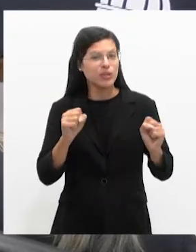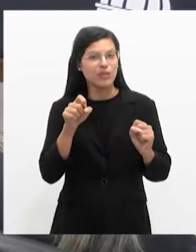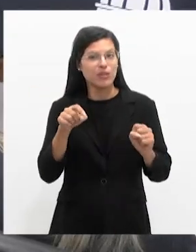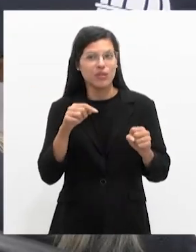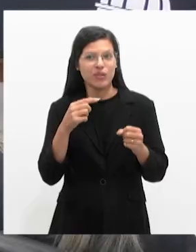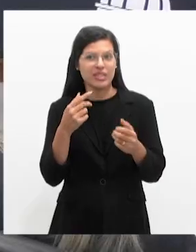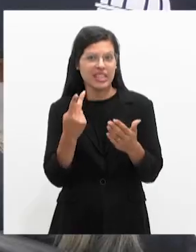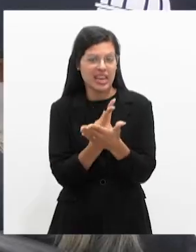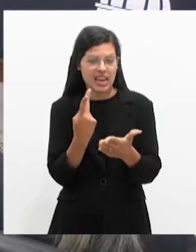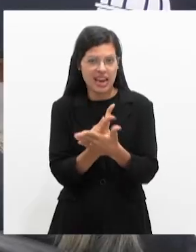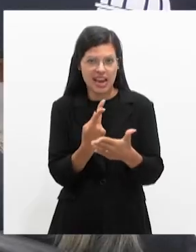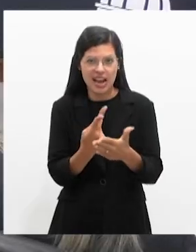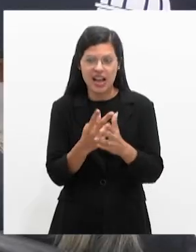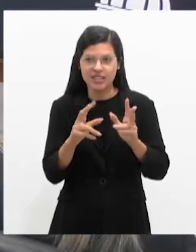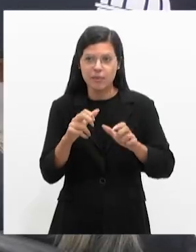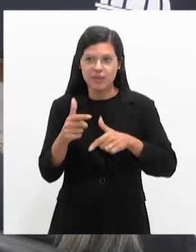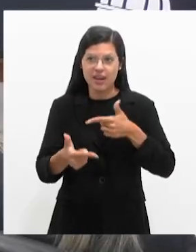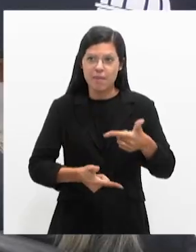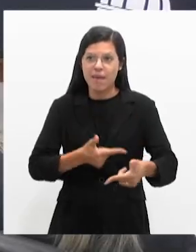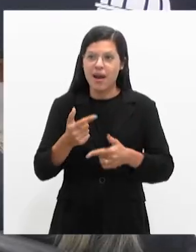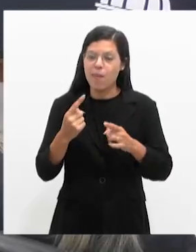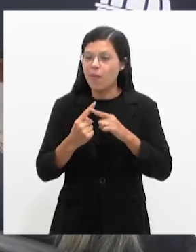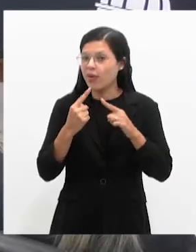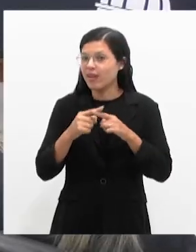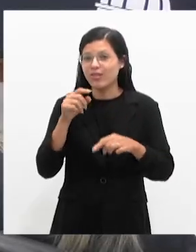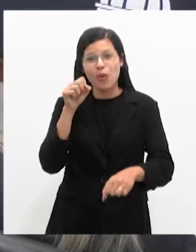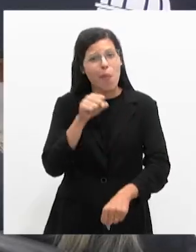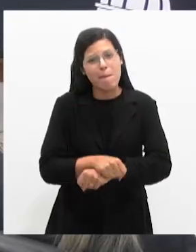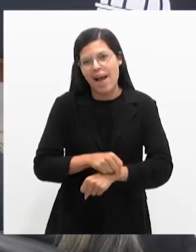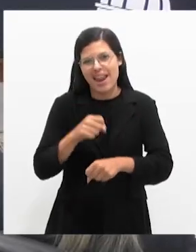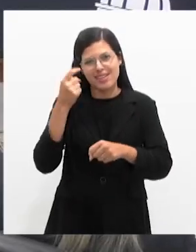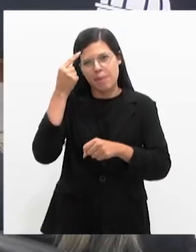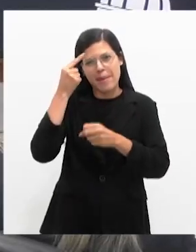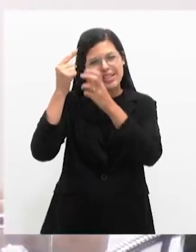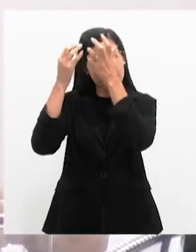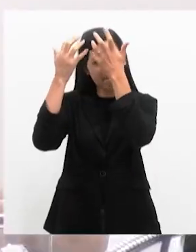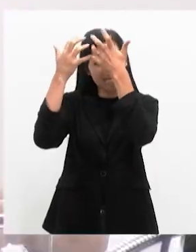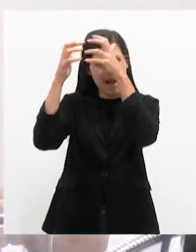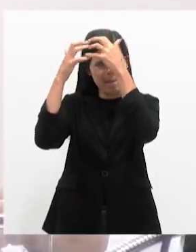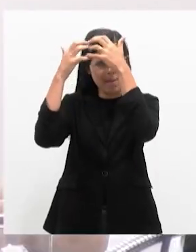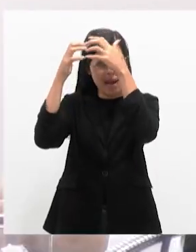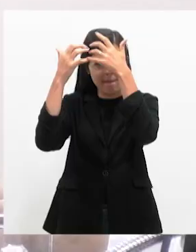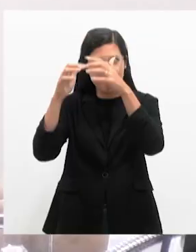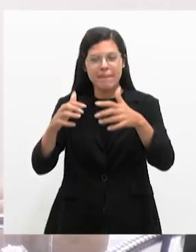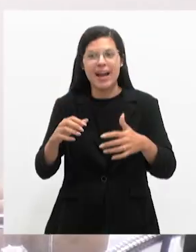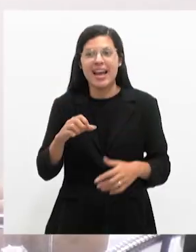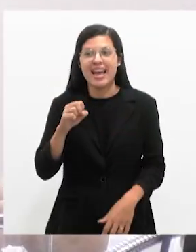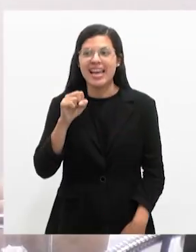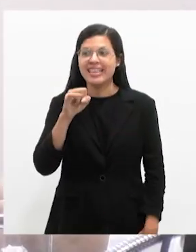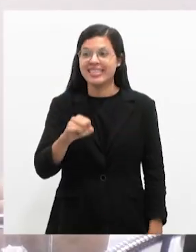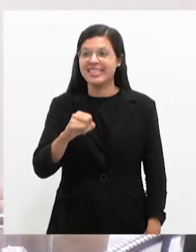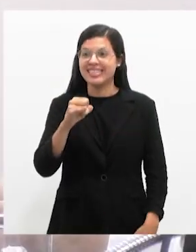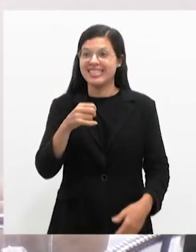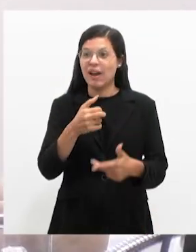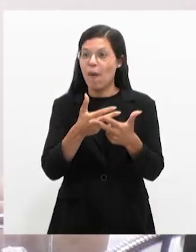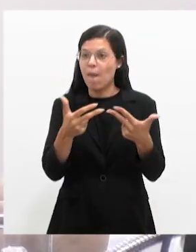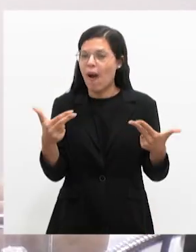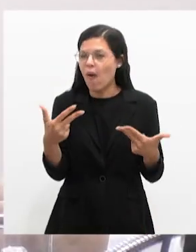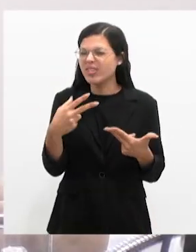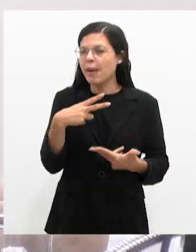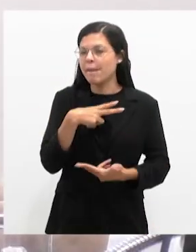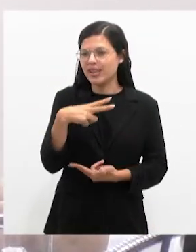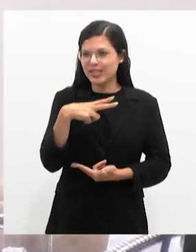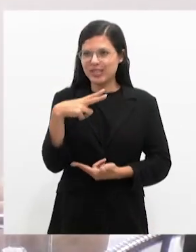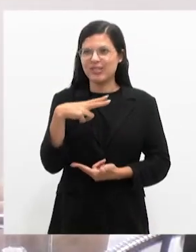questão de trabalho porque você não para de pensar nisso. Se fosse, aí vem aquela a pitada, se fosse uma coisa pessoal,